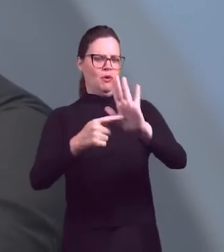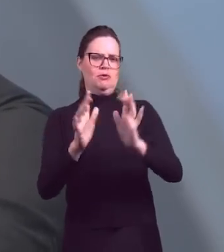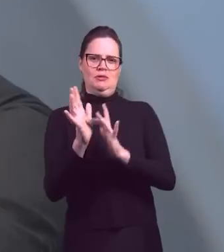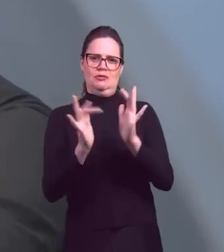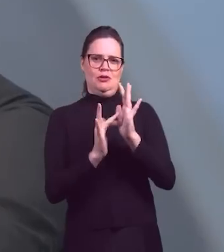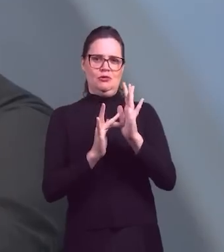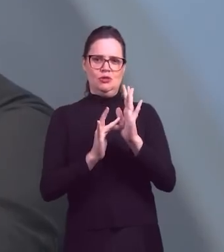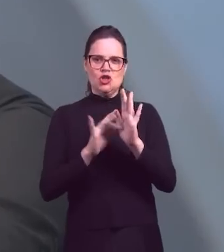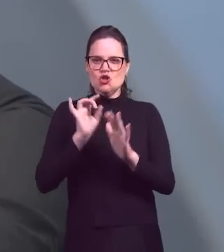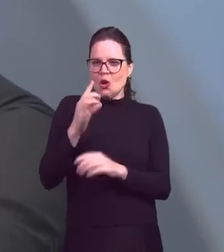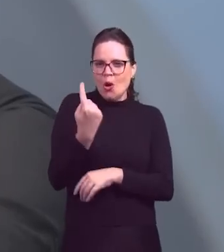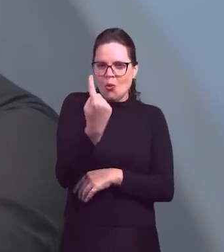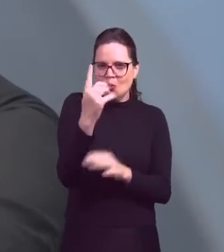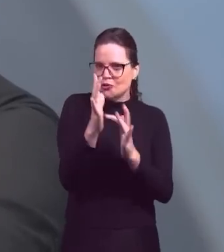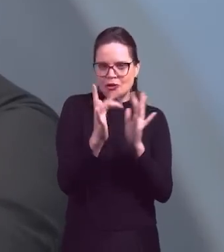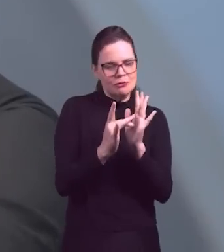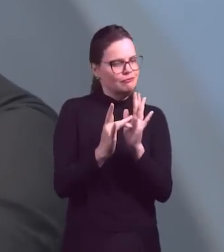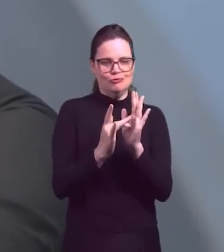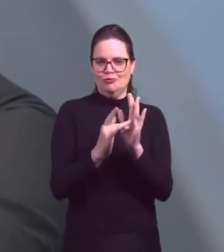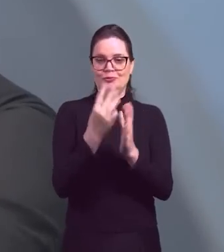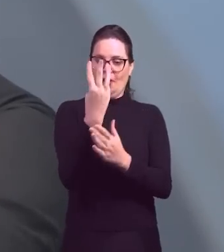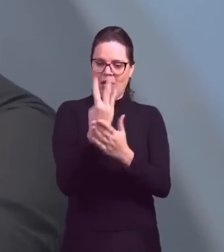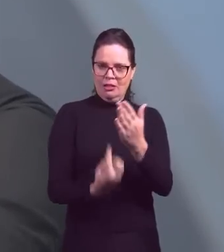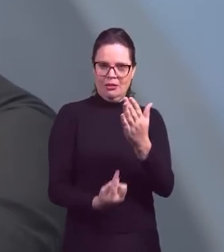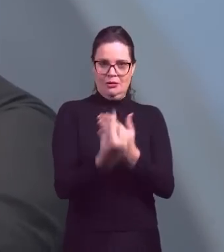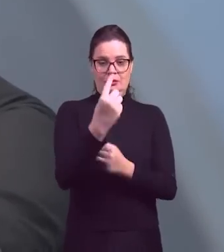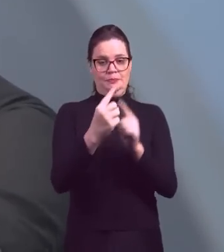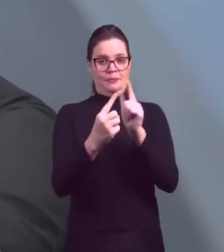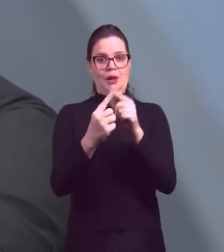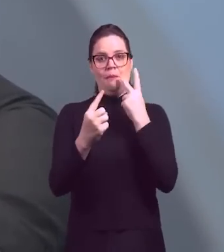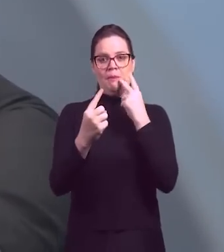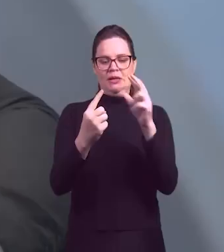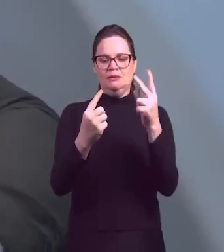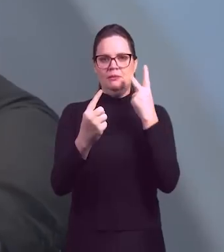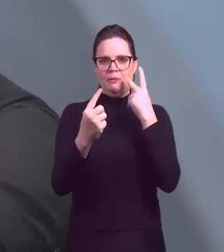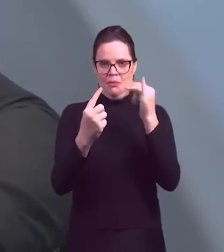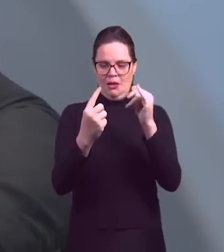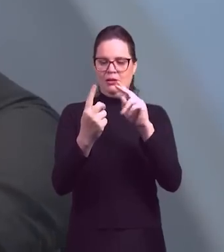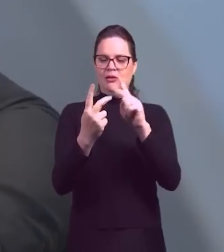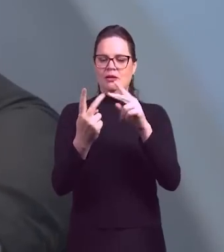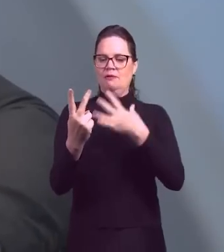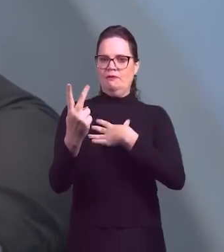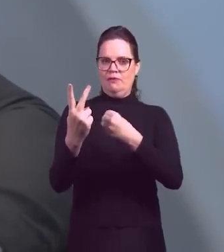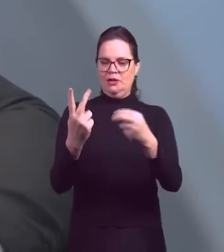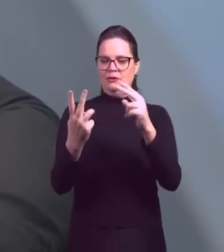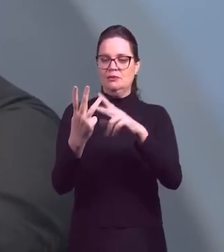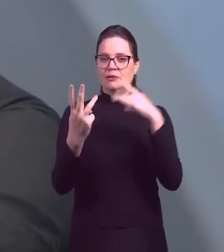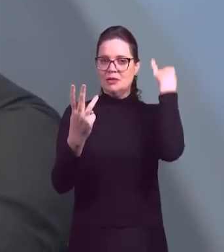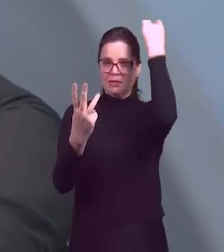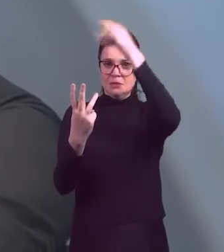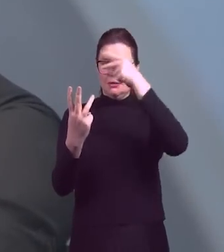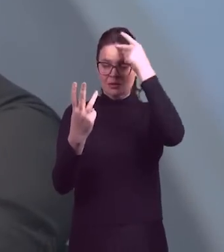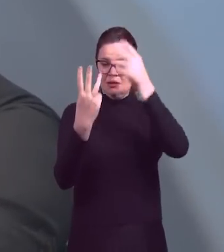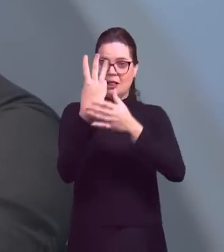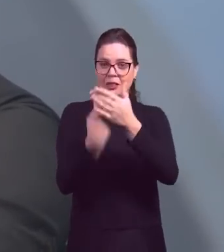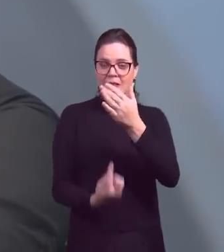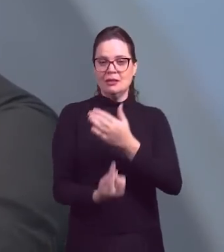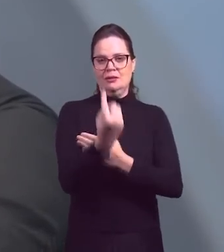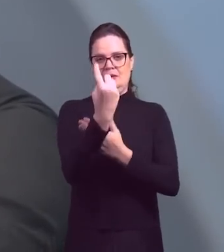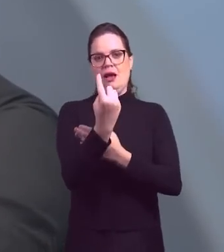palavra. E não só o Senhor, mas a Trindade, Deus Pai, Deus Filho e Deus Espírito